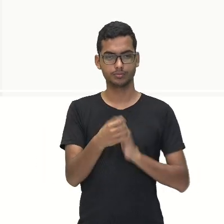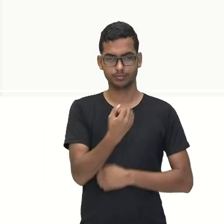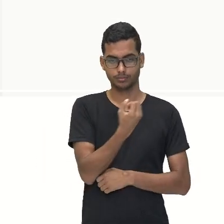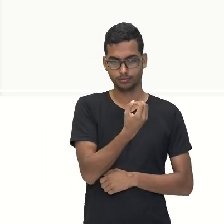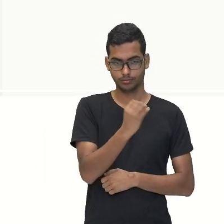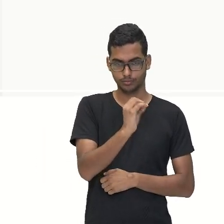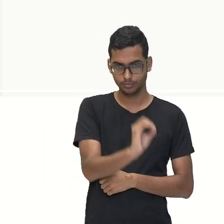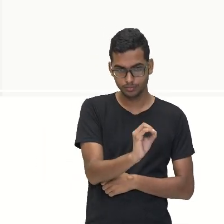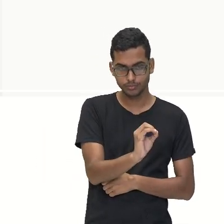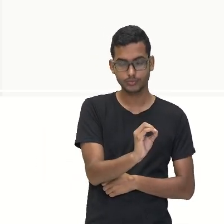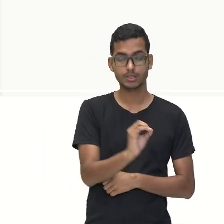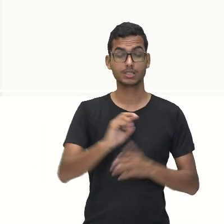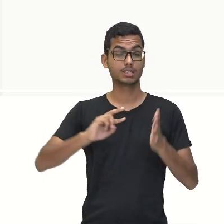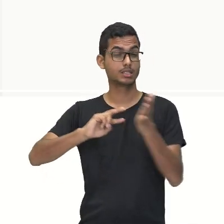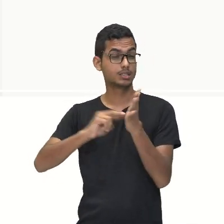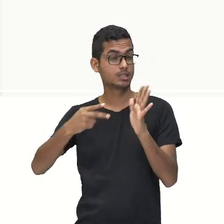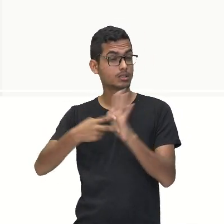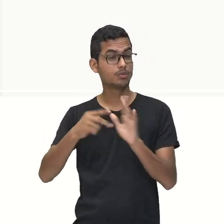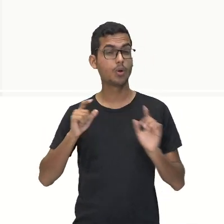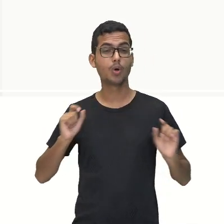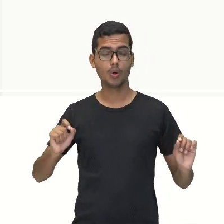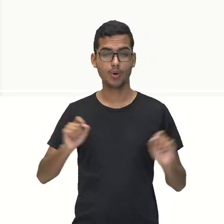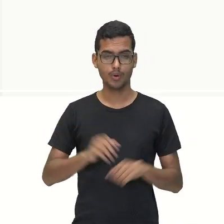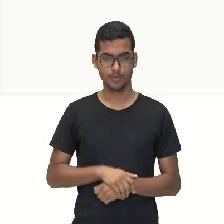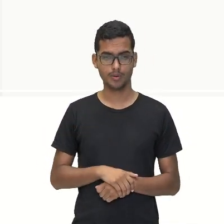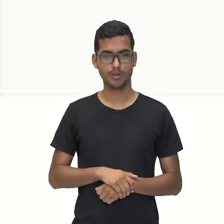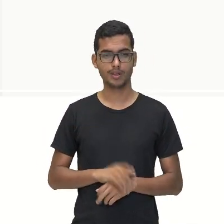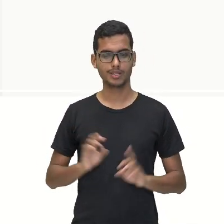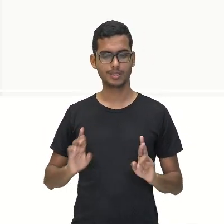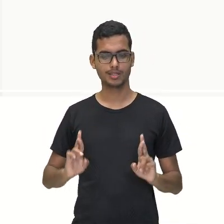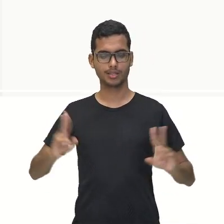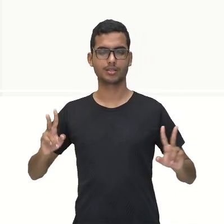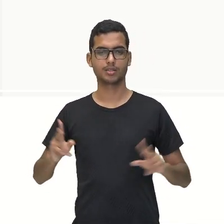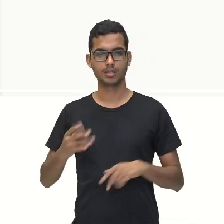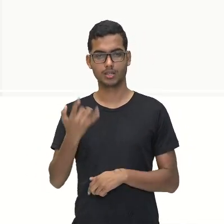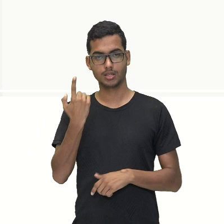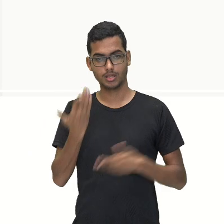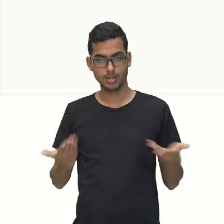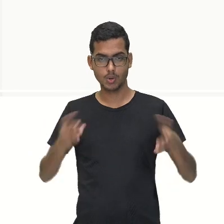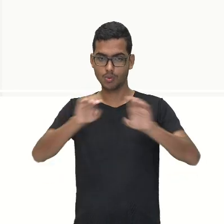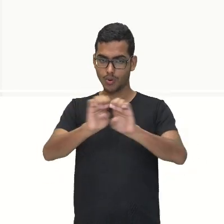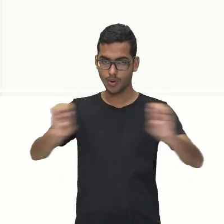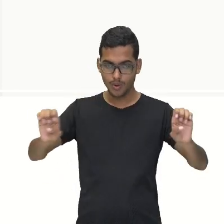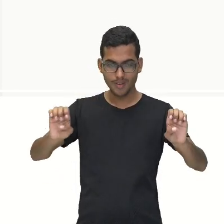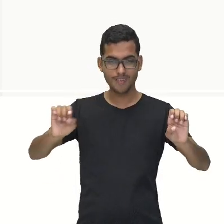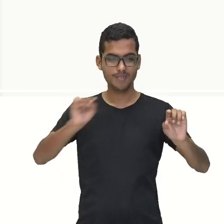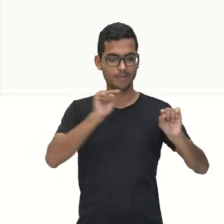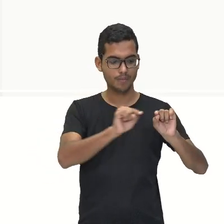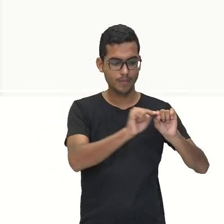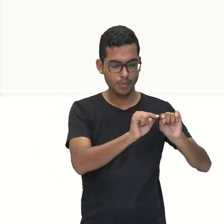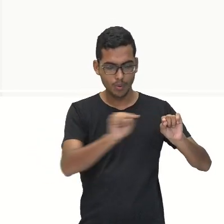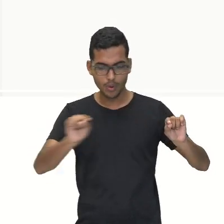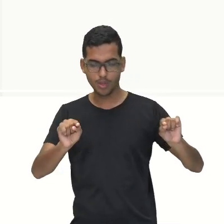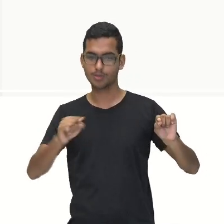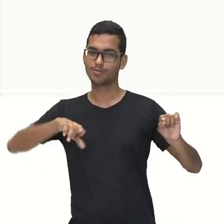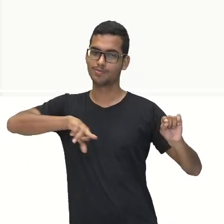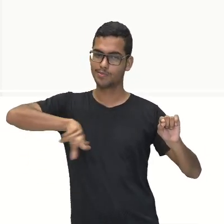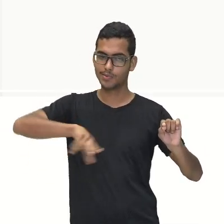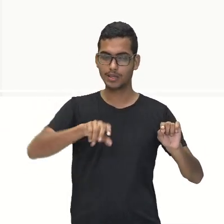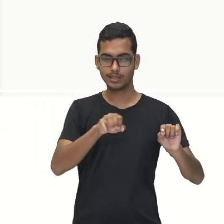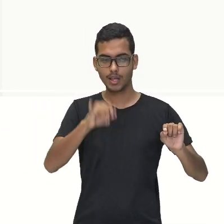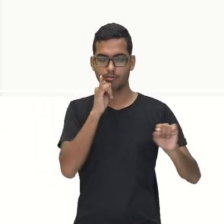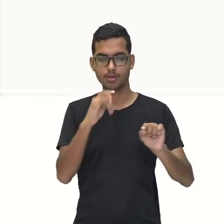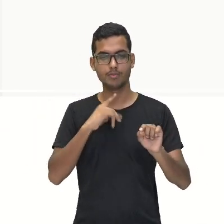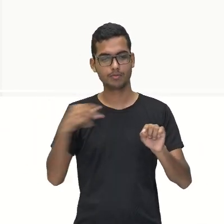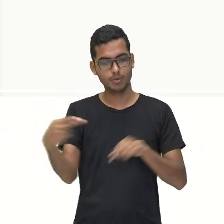significa então que eles não estão alinhados. Então ele não vai ter uma equação da reta, né? Se desse igual